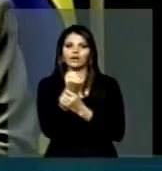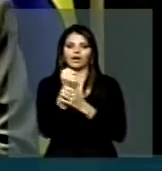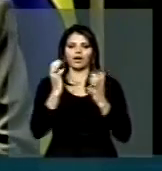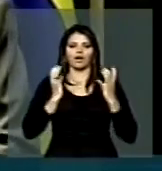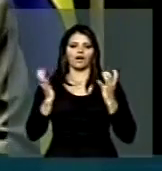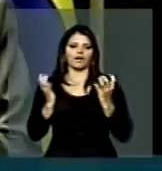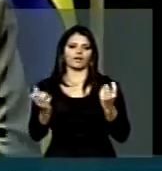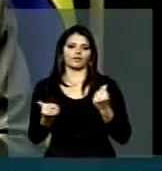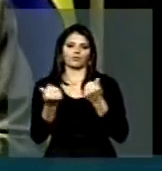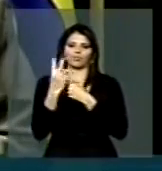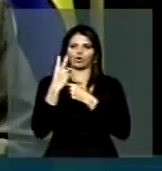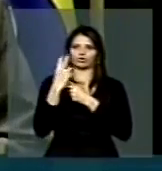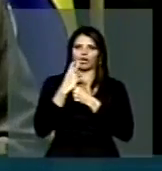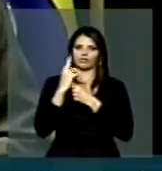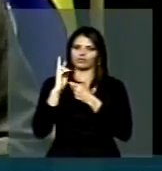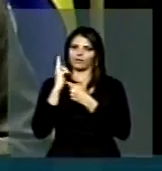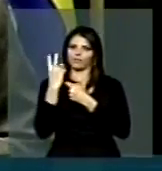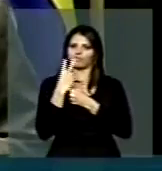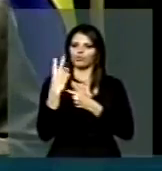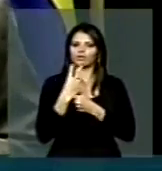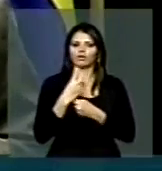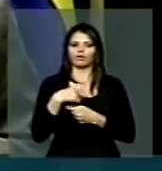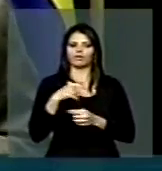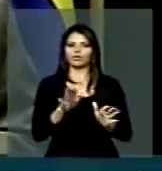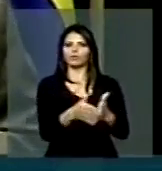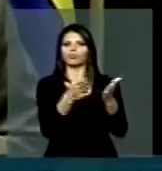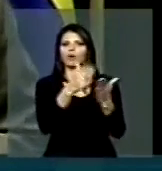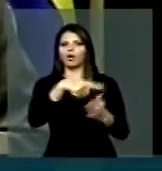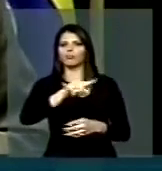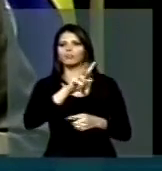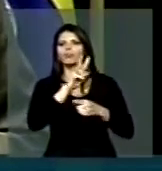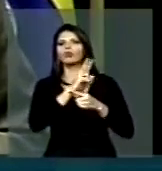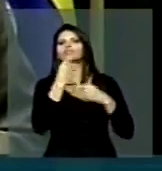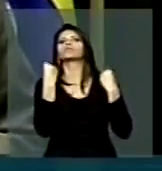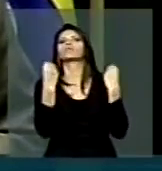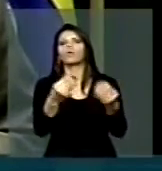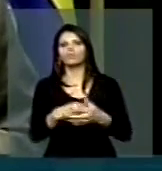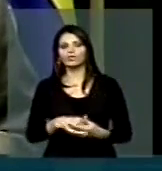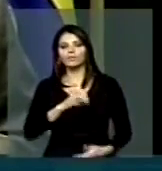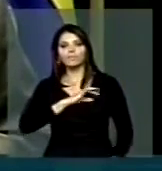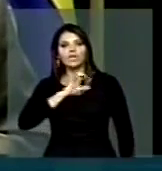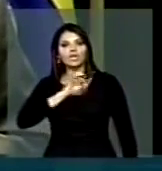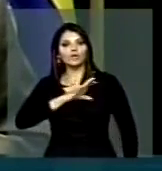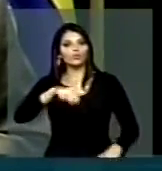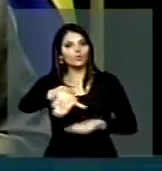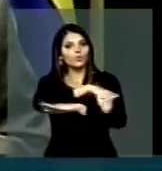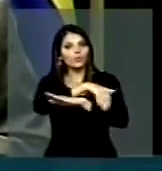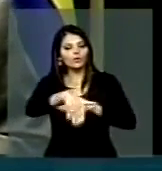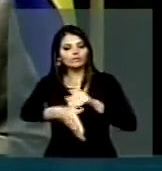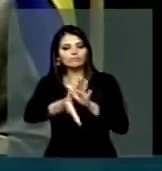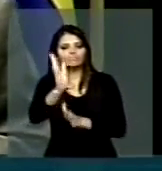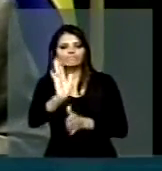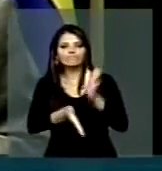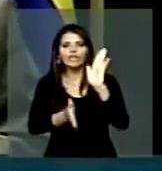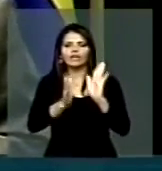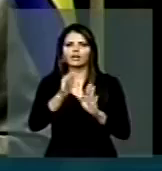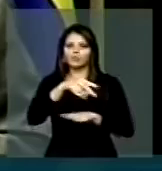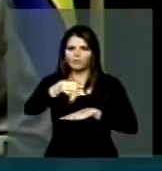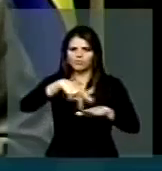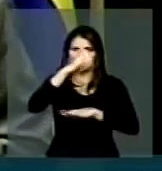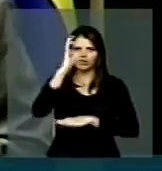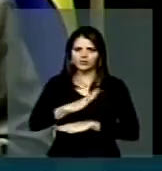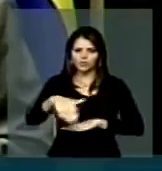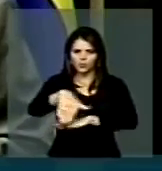protegem com escolta e os pobres que não têm escolta para se proteger. E tem medo das ruas. E um país cujas